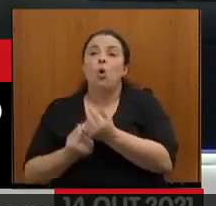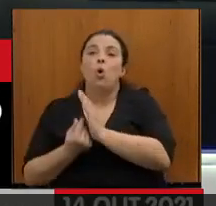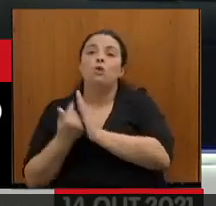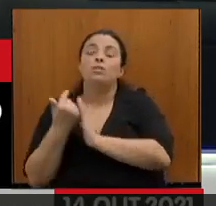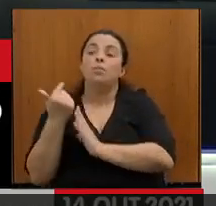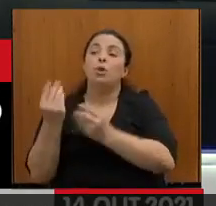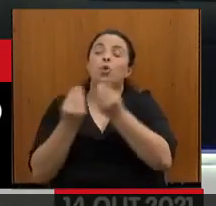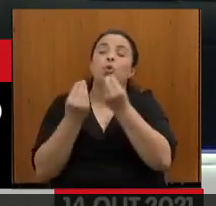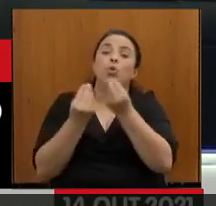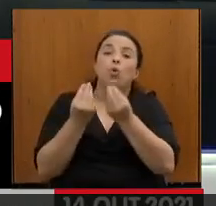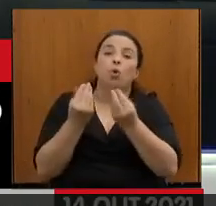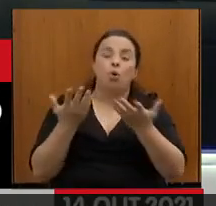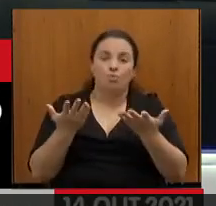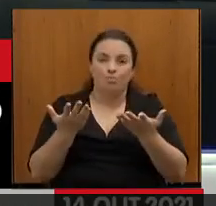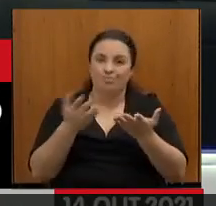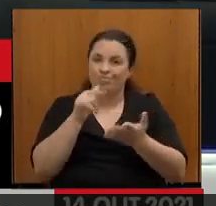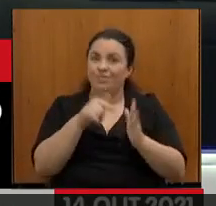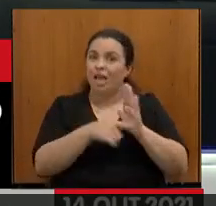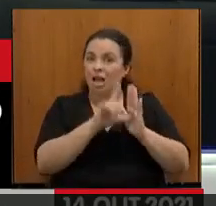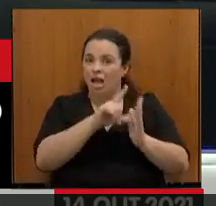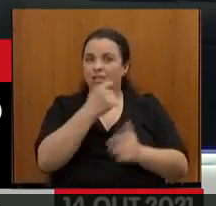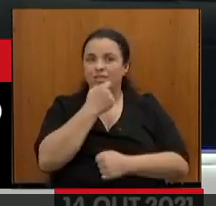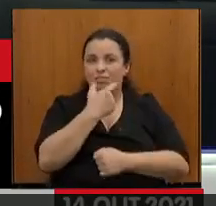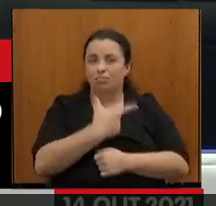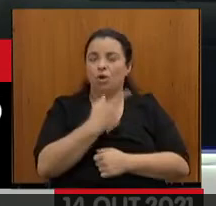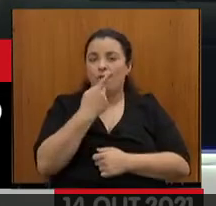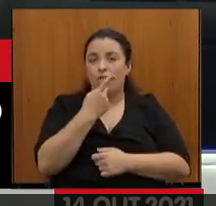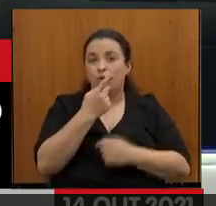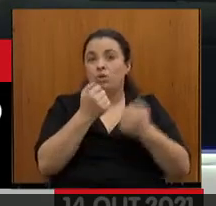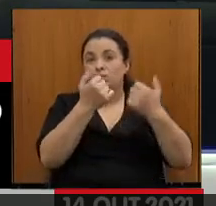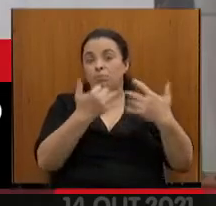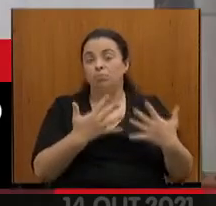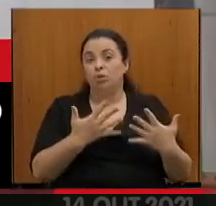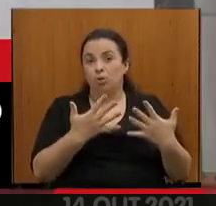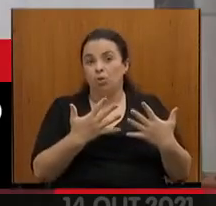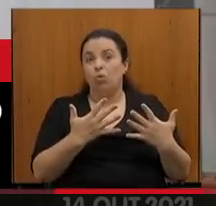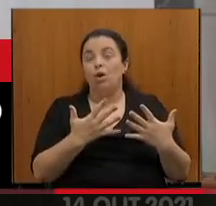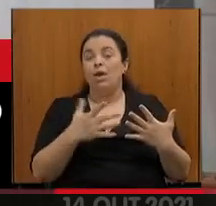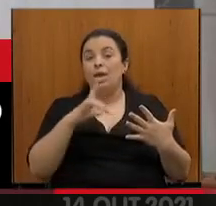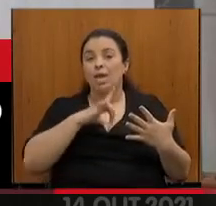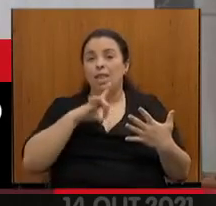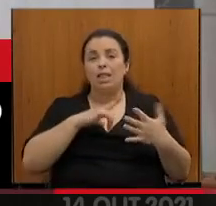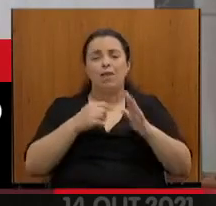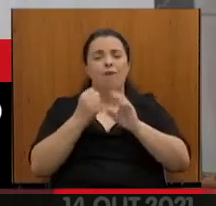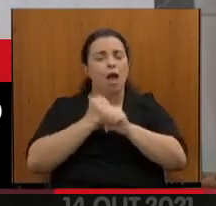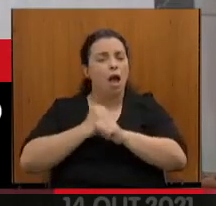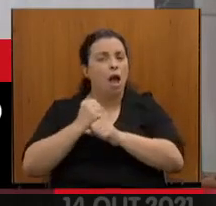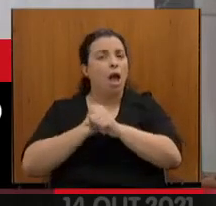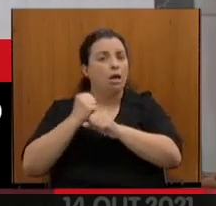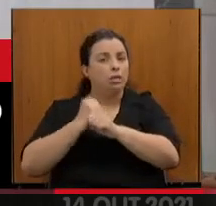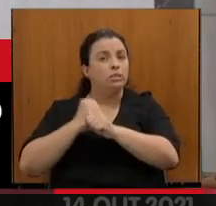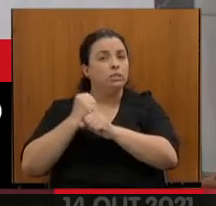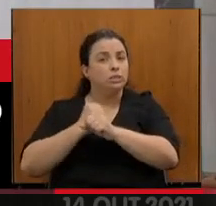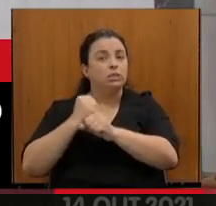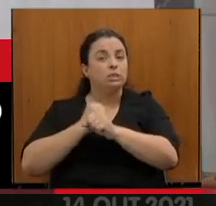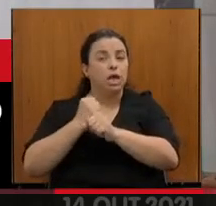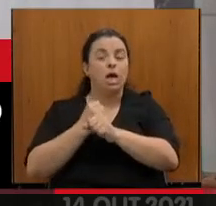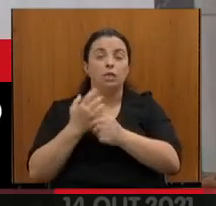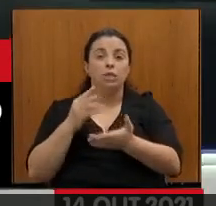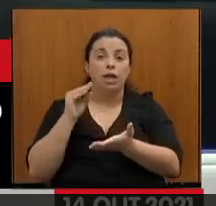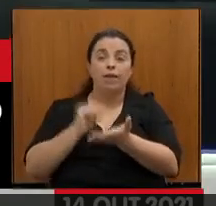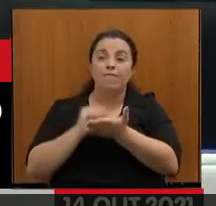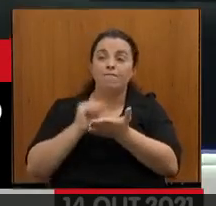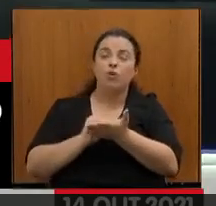muito bem aqui o deputado João Vitor Xavier, que foram contingenciados por anos e anos e anos, deixando inclusive de